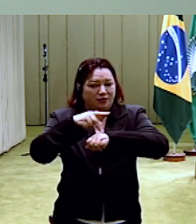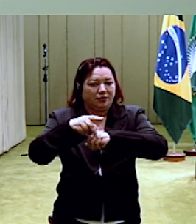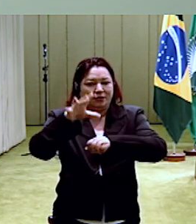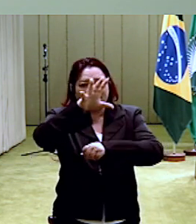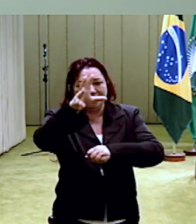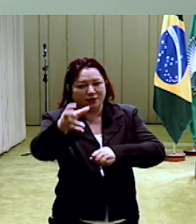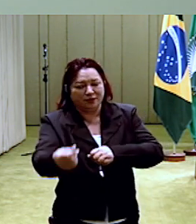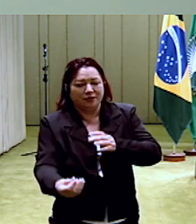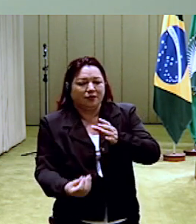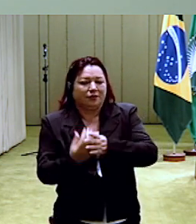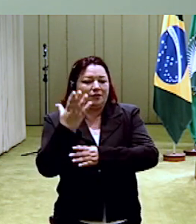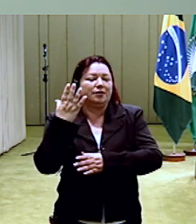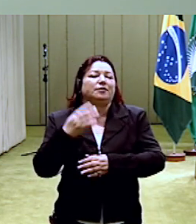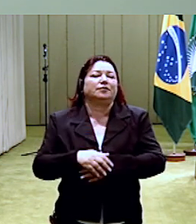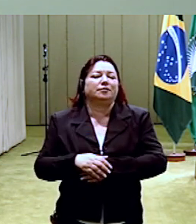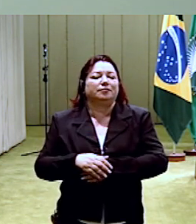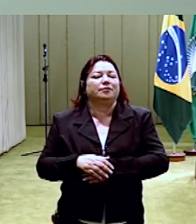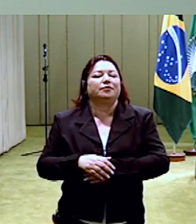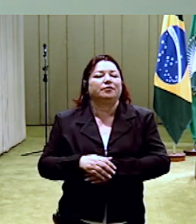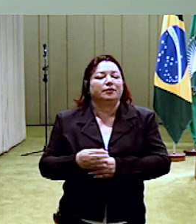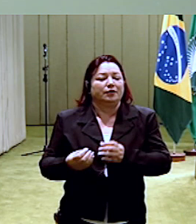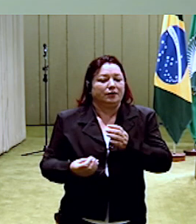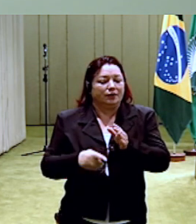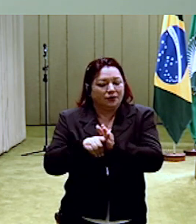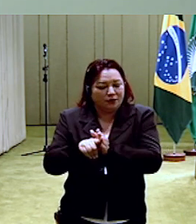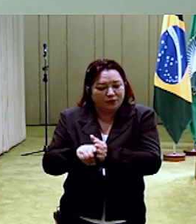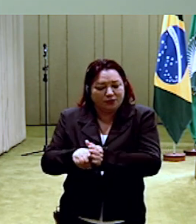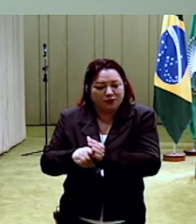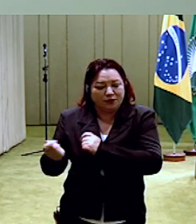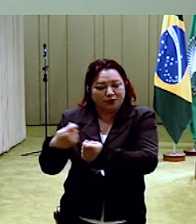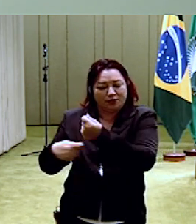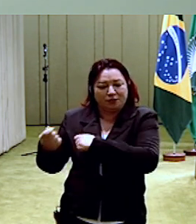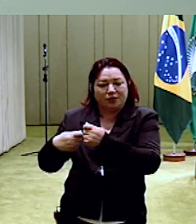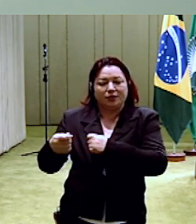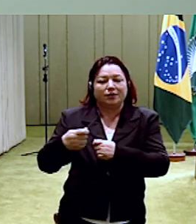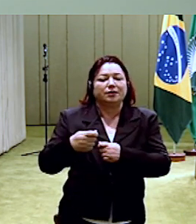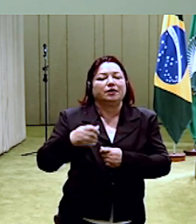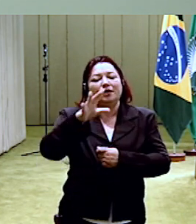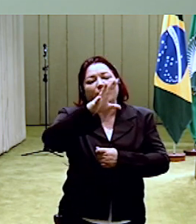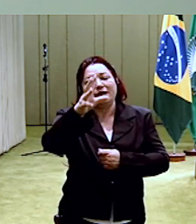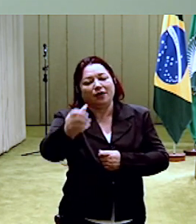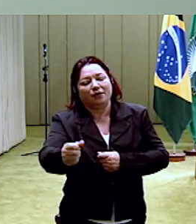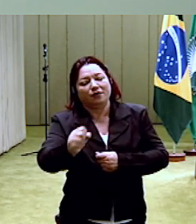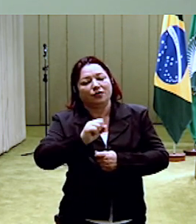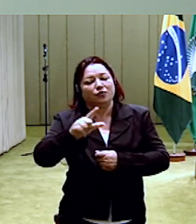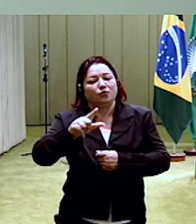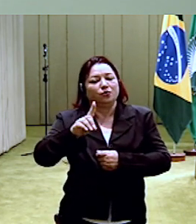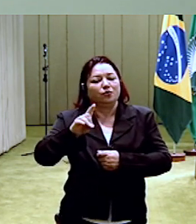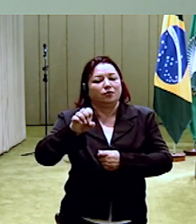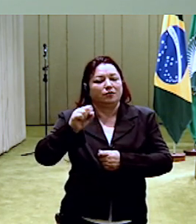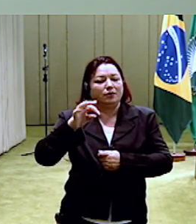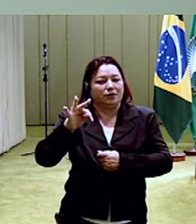dos fundadores do Green Climate Fund. Chairman do Conselho Consultivo da Câmara de Comércio África-Sudeste Africano. Fundou a corporação